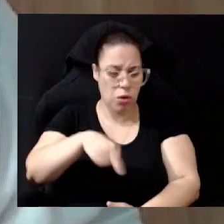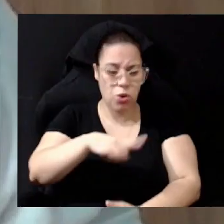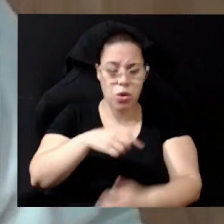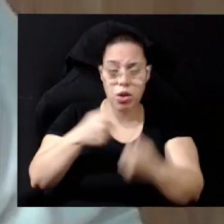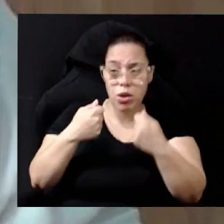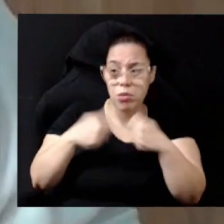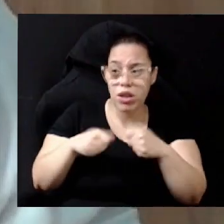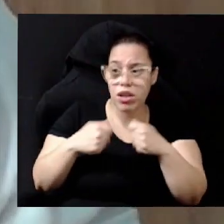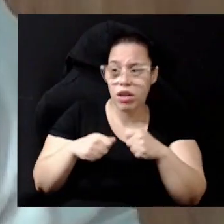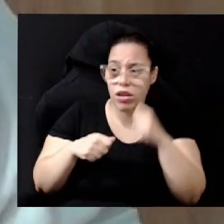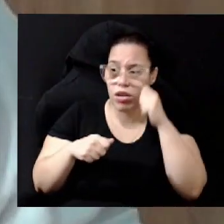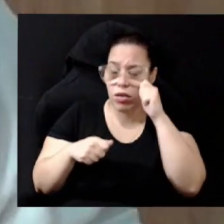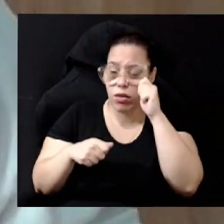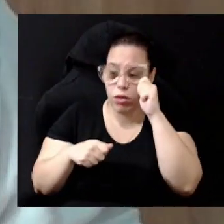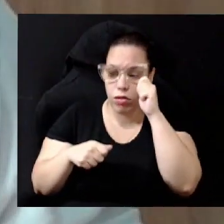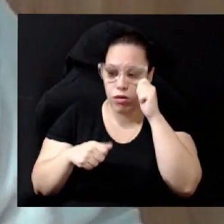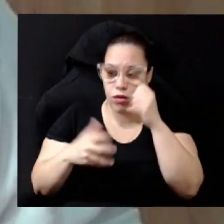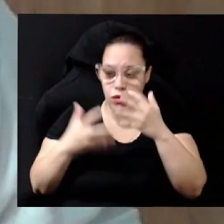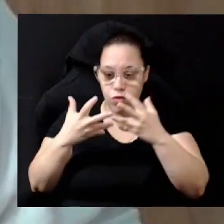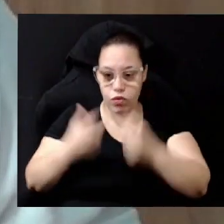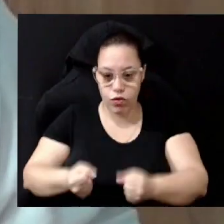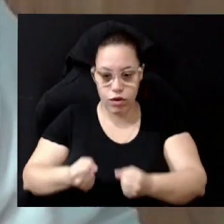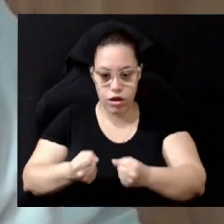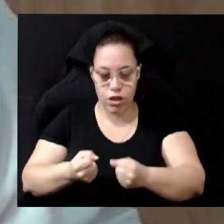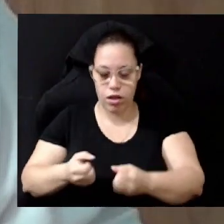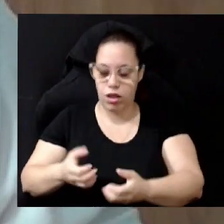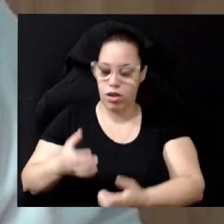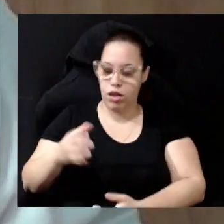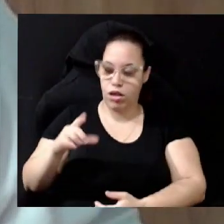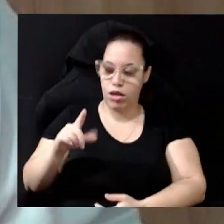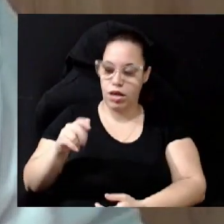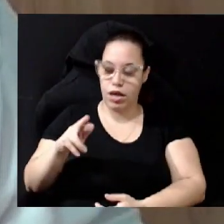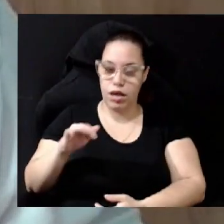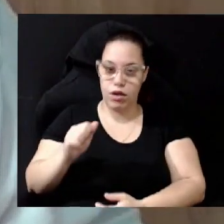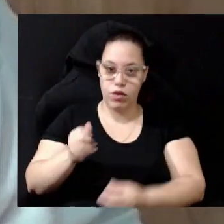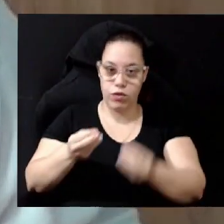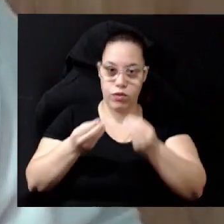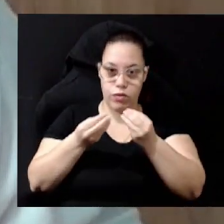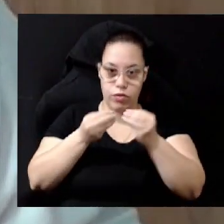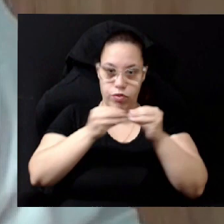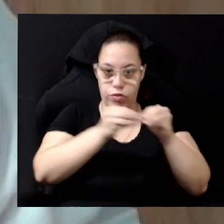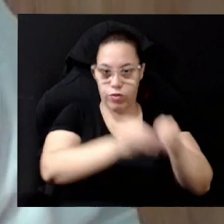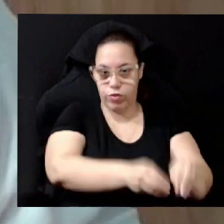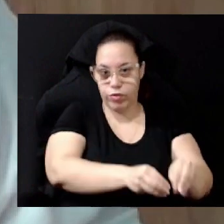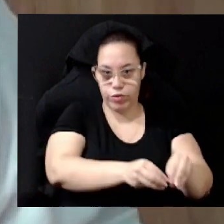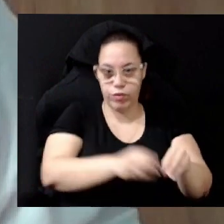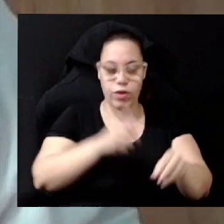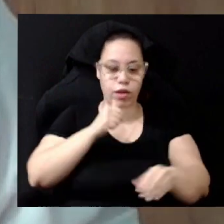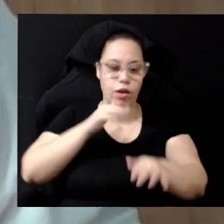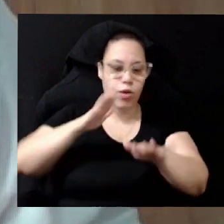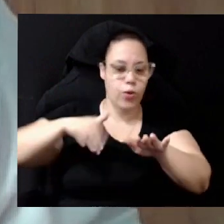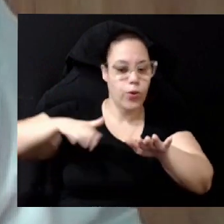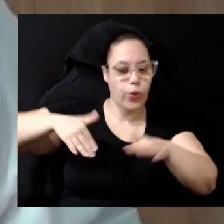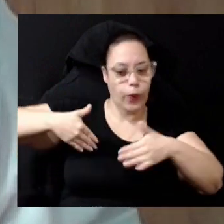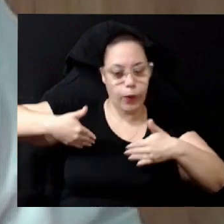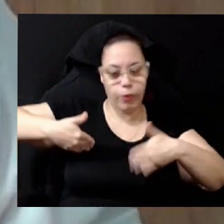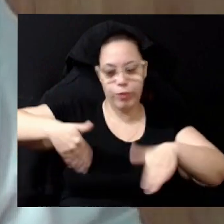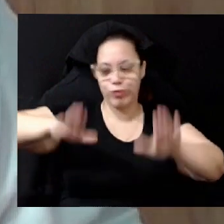só dele que precisa, enquanto cata garrafas e joga cartas ao